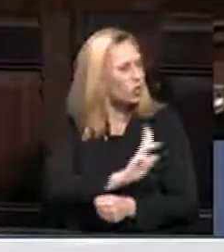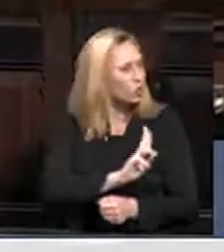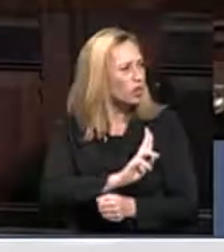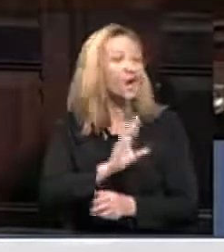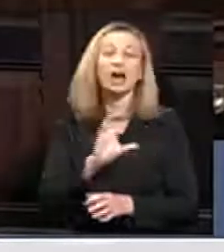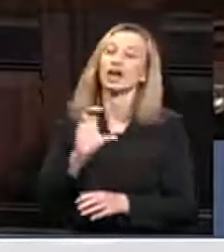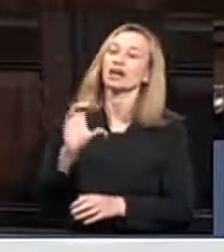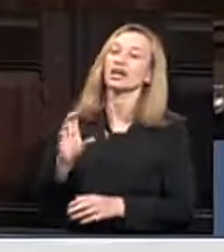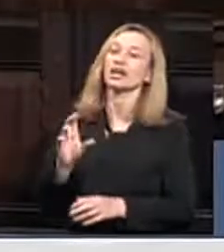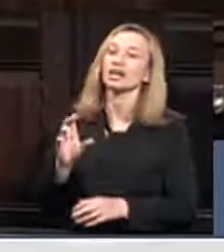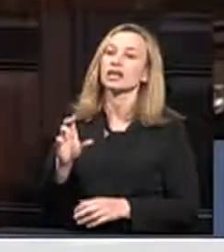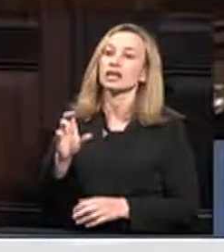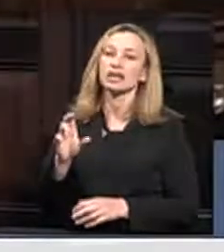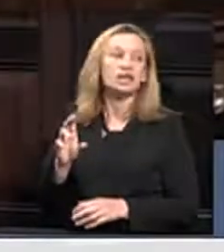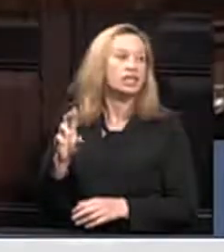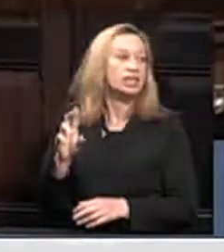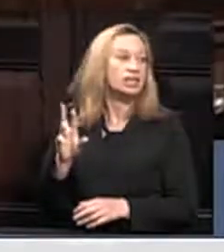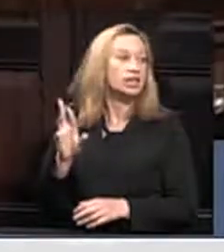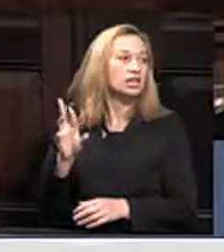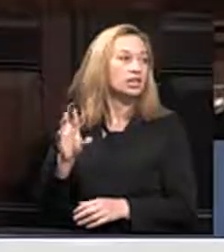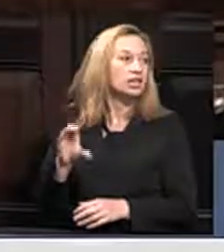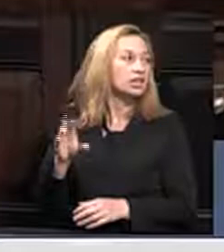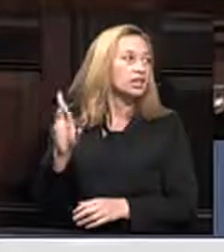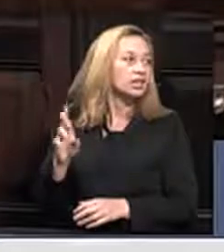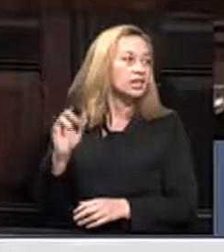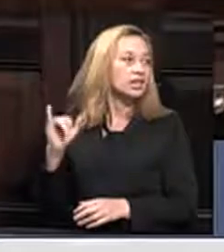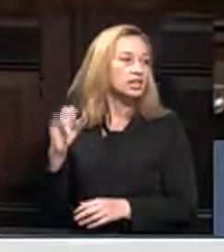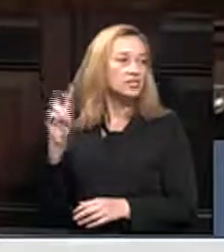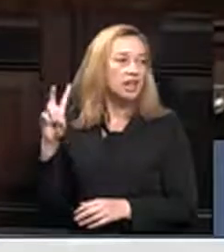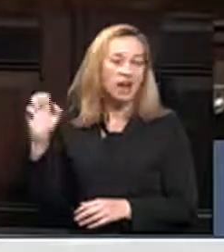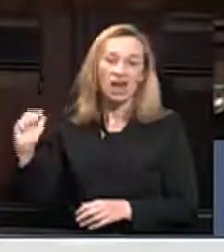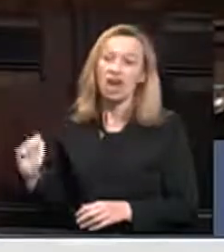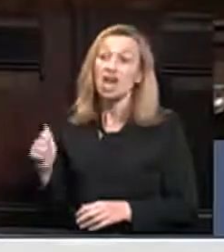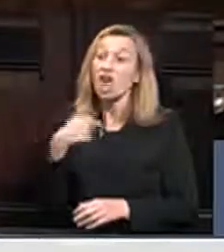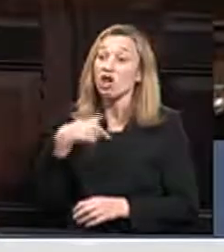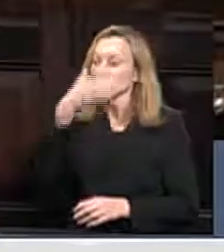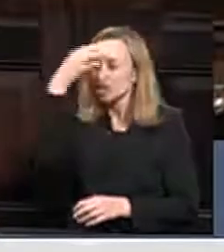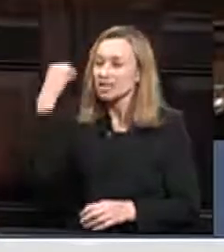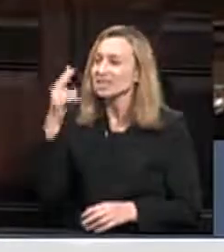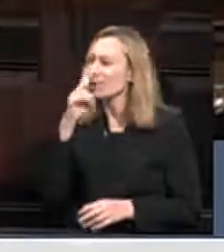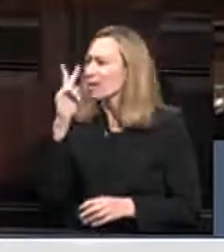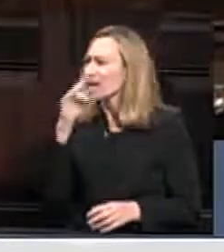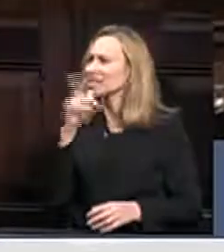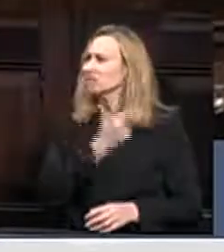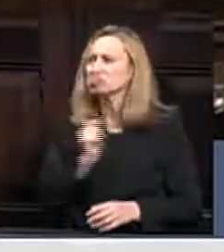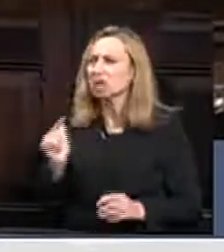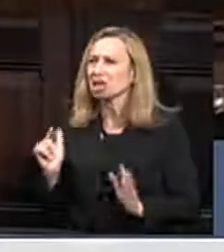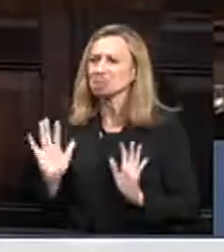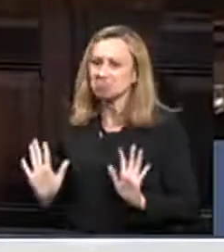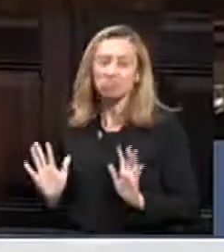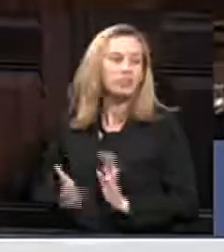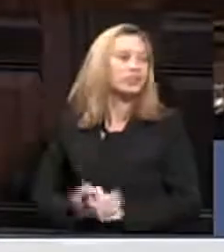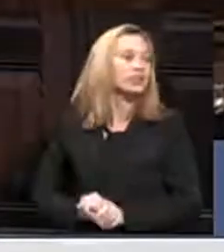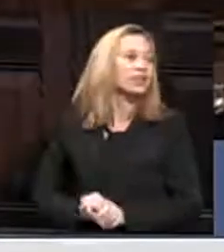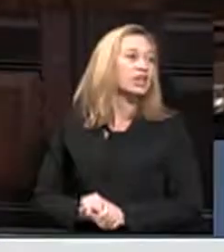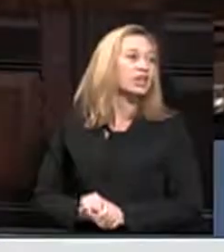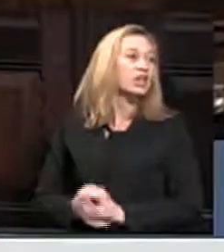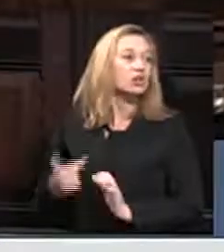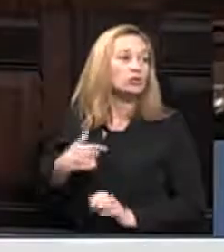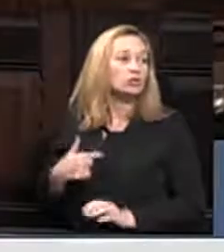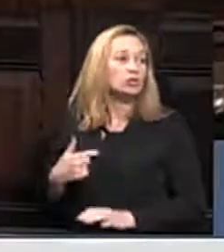Crivella. A gente esquece o nome porque parece que não tem, né? Do prefeito Crivella. Quando decidiu isso,